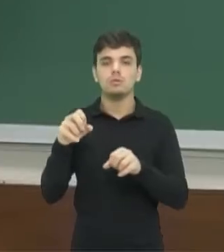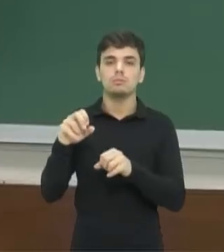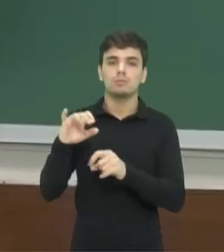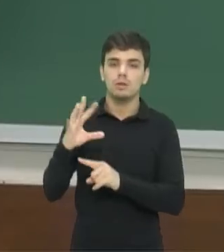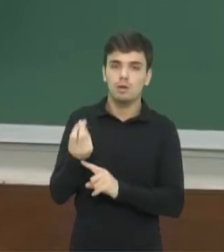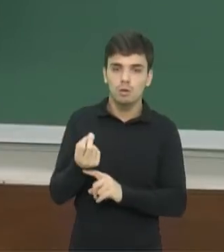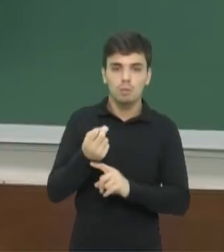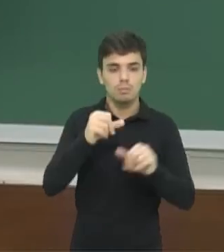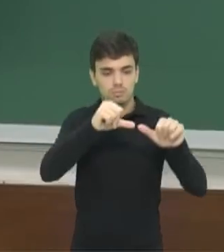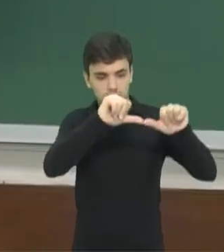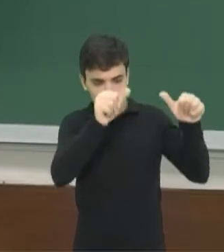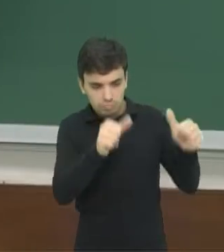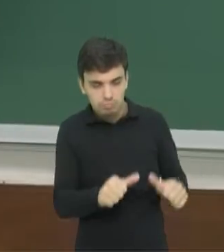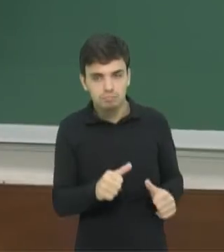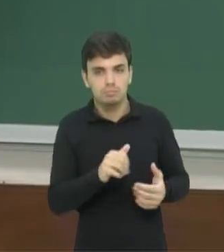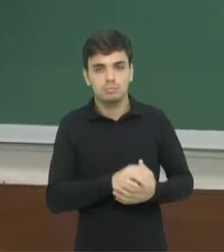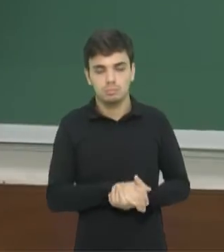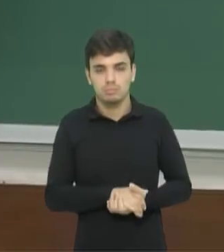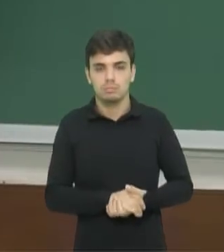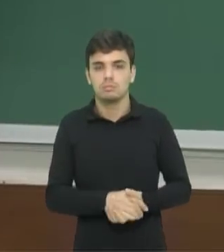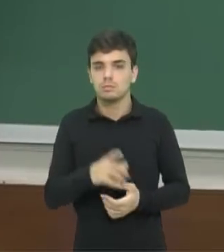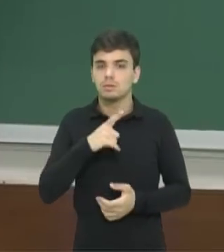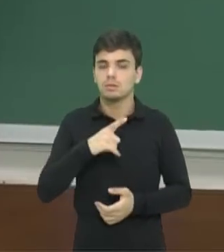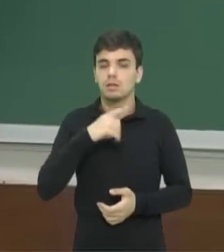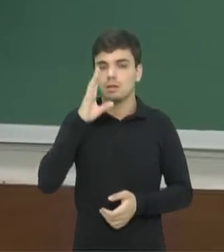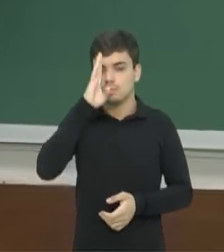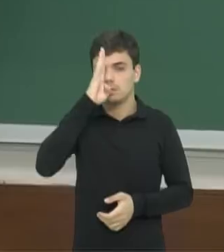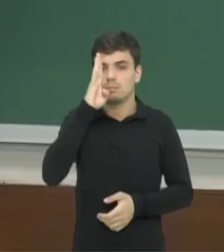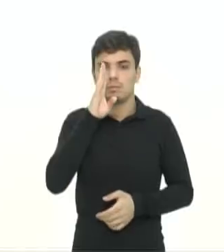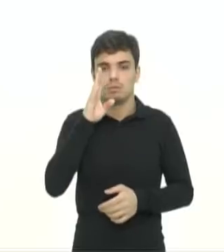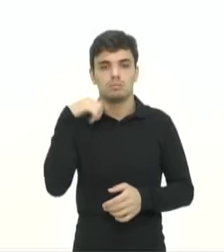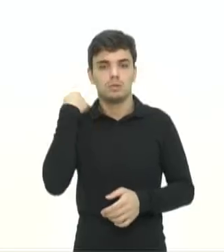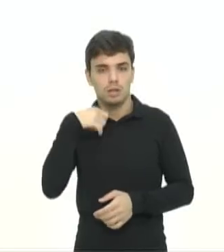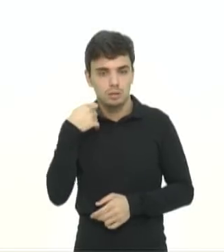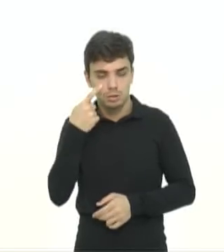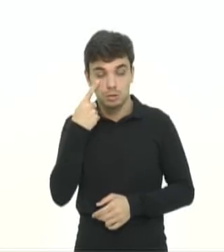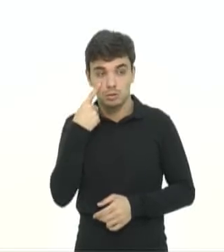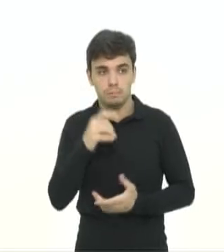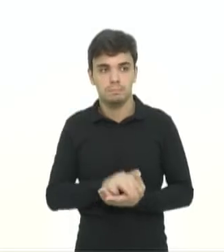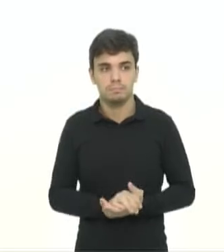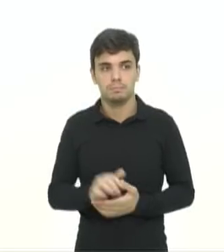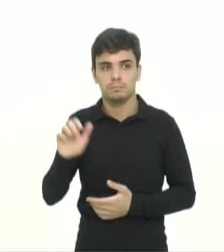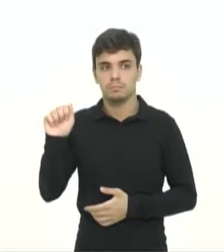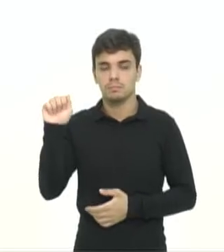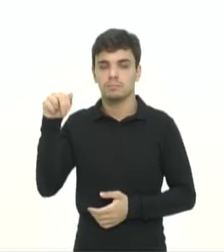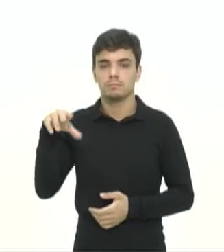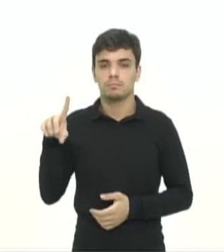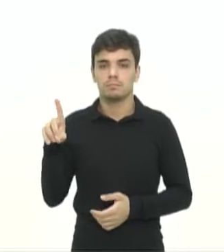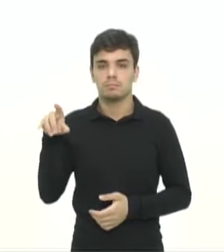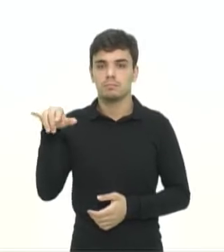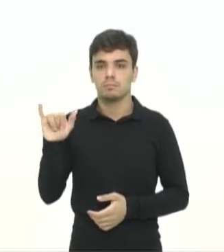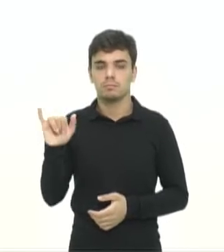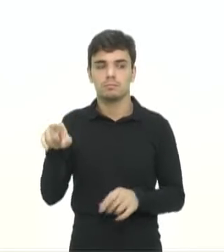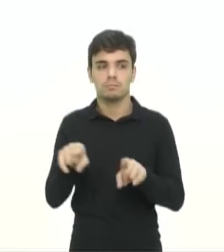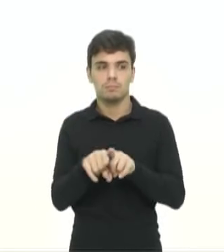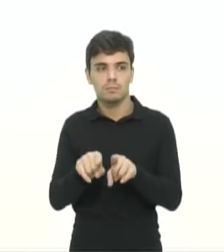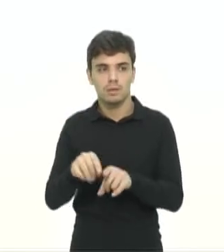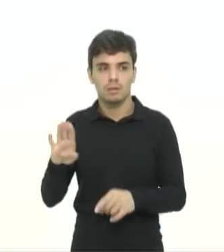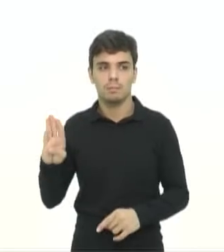também de esculturas. A gente tem aqui principais artistas da arte contemporânea. Andy Warhol,